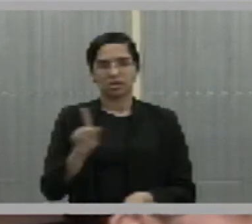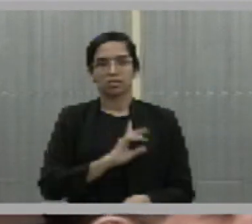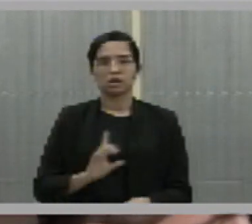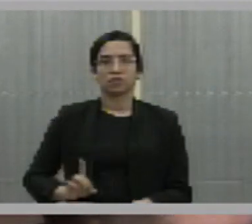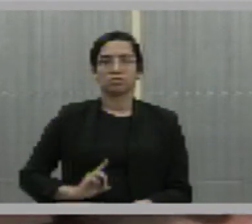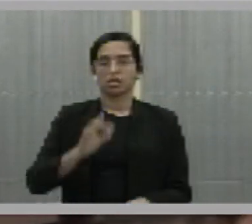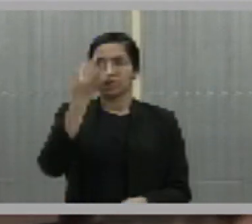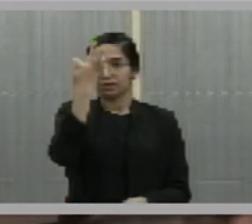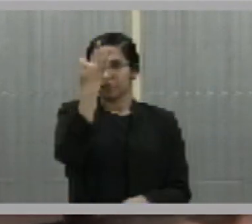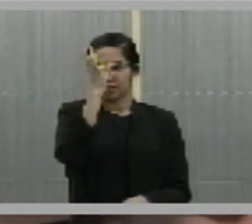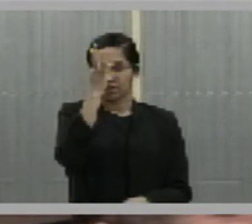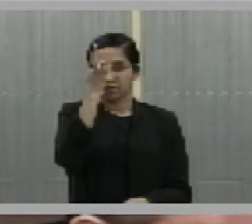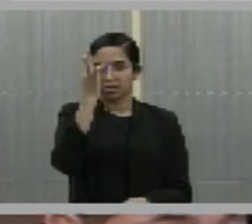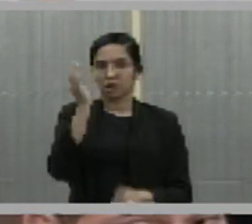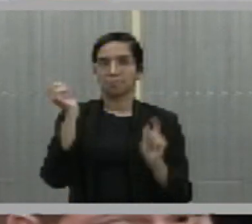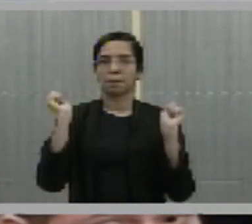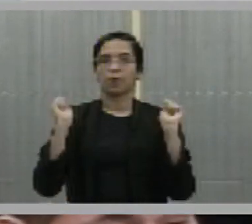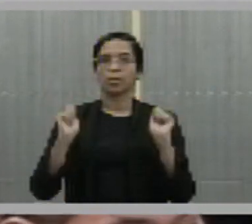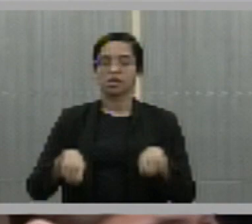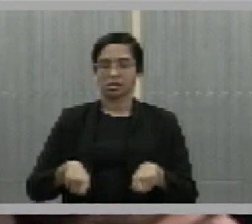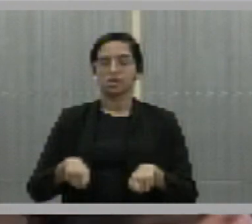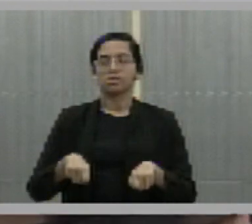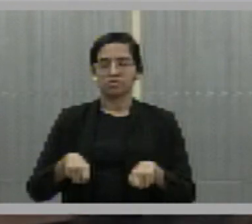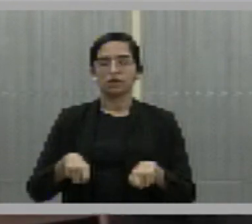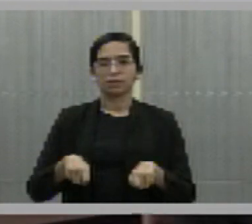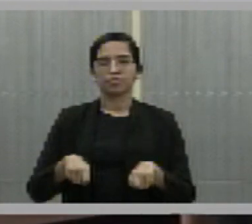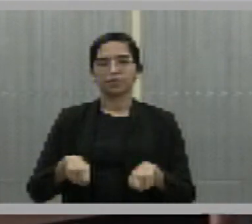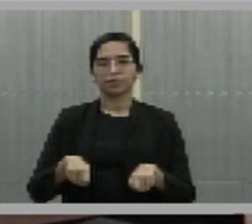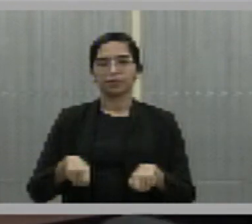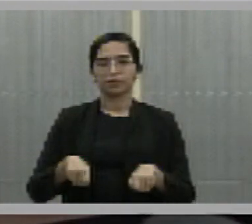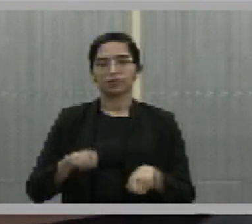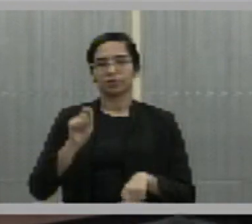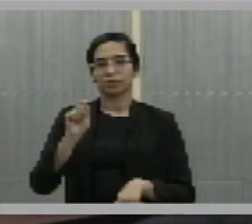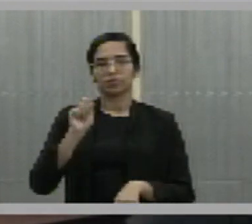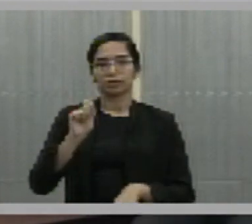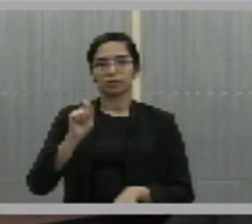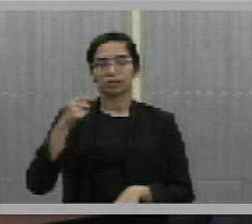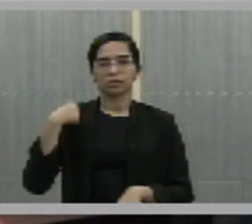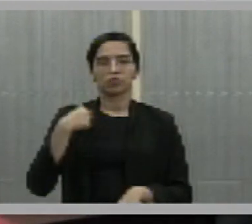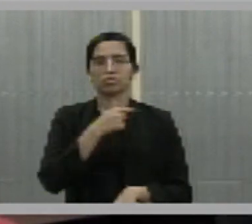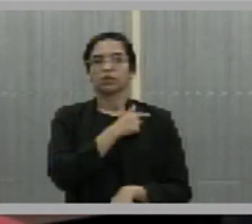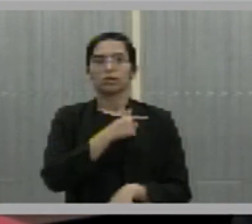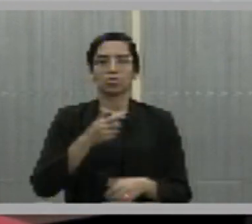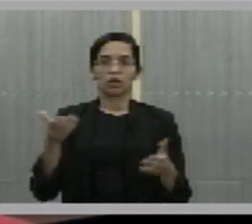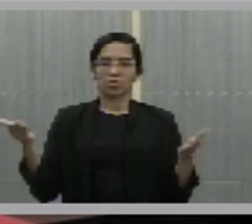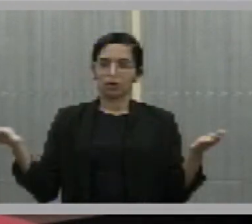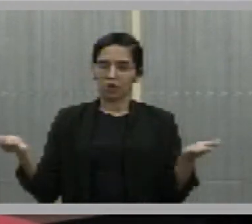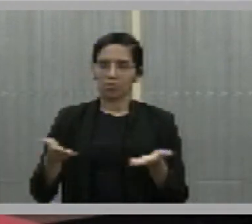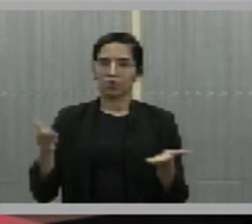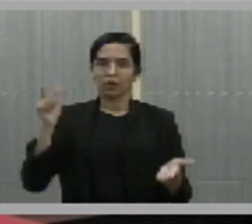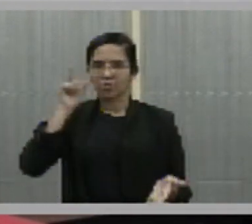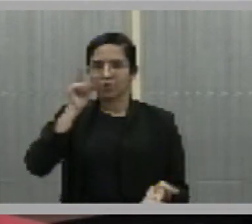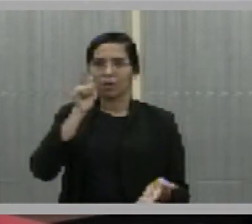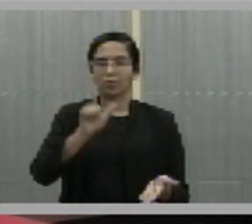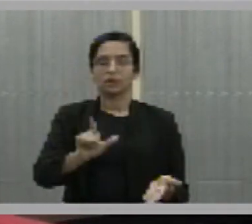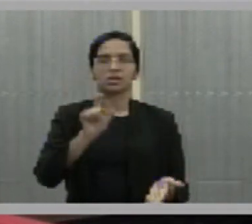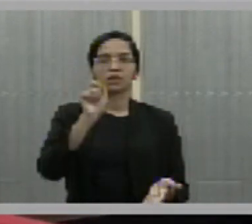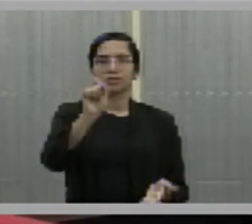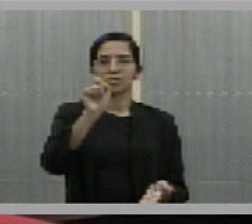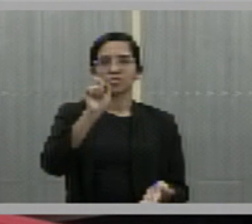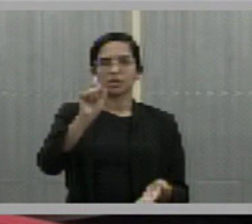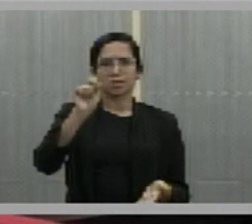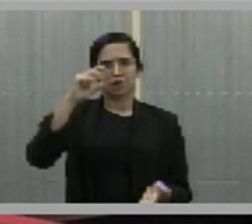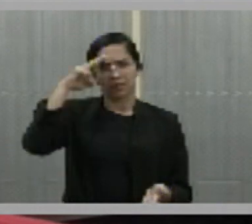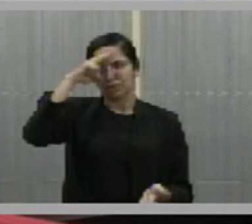Franzé, para que nós pudéssemos chegar a esse momento que eu considero um momento histórico, que é